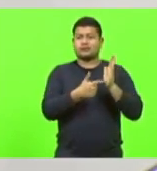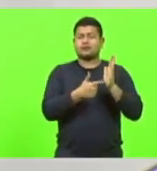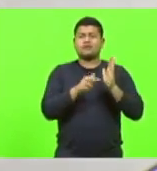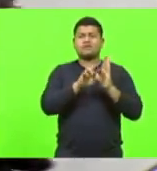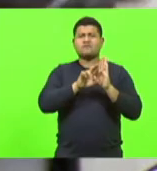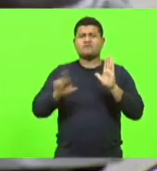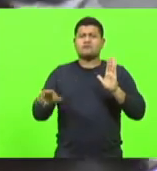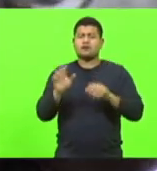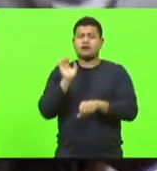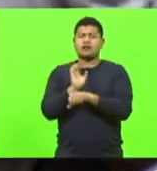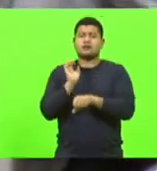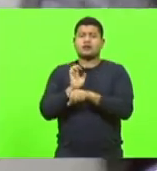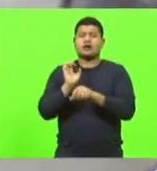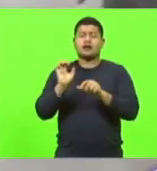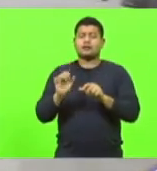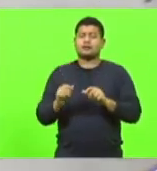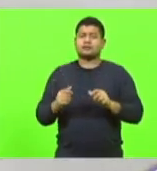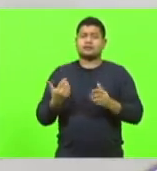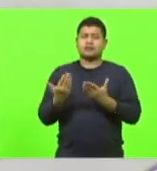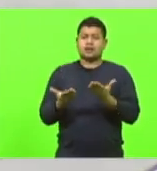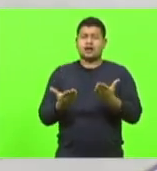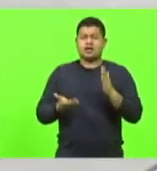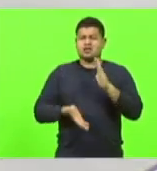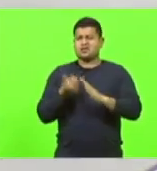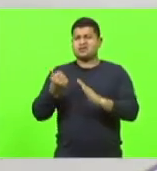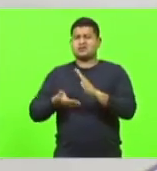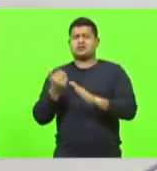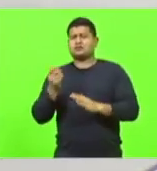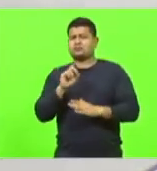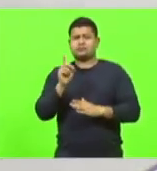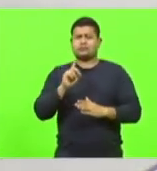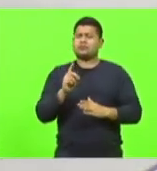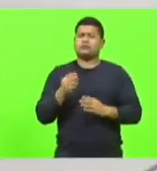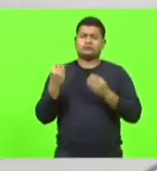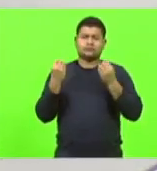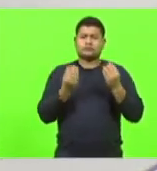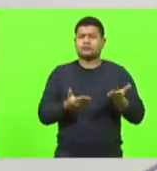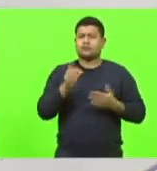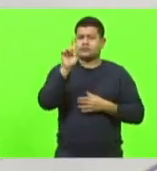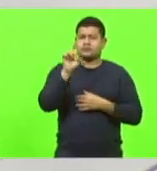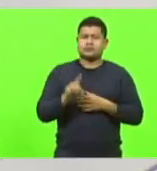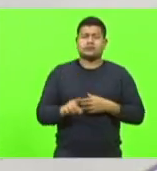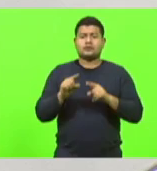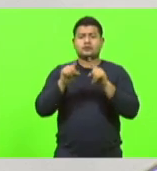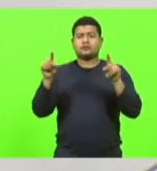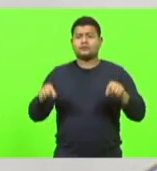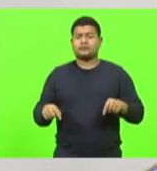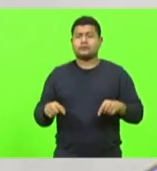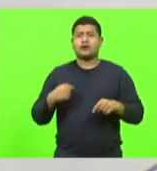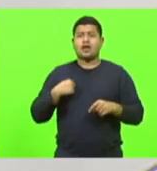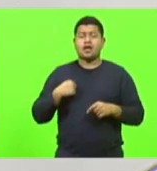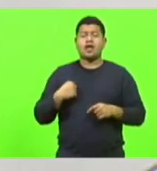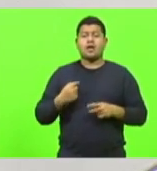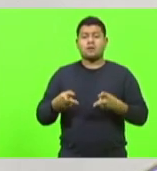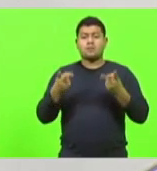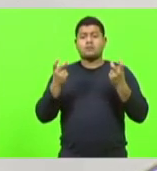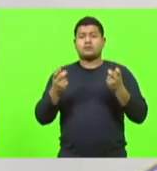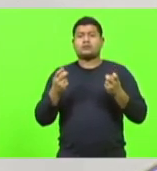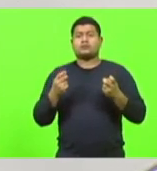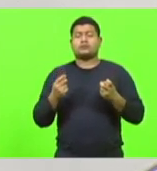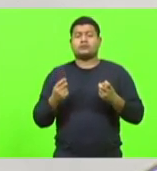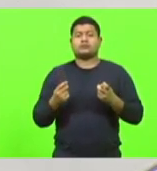estados que não tiraram esse direito do seu servidor eu vejo que além